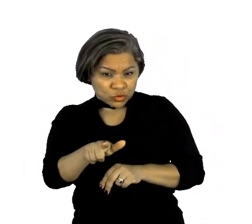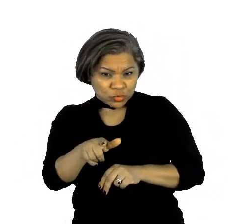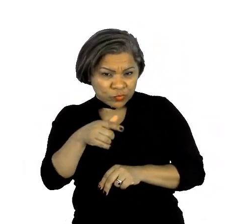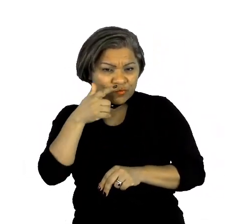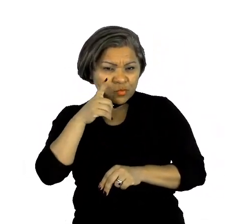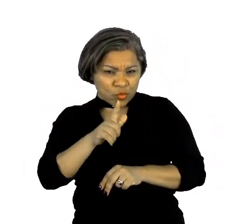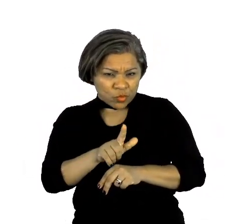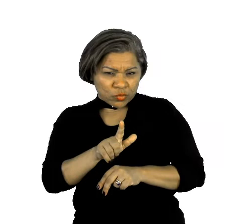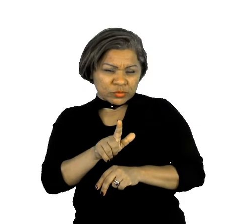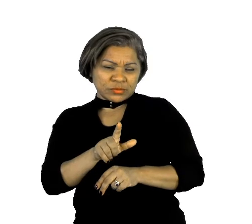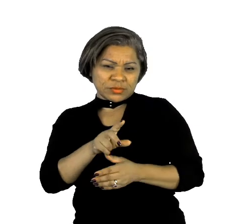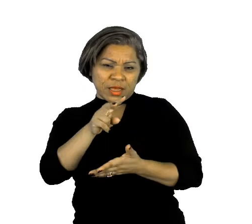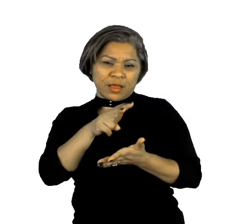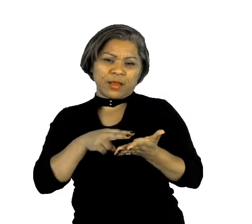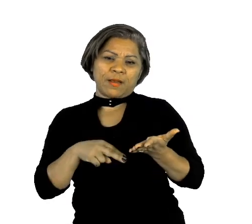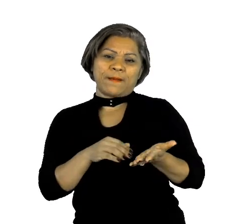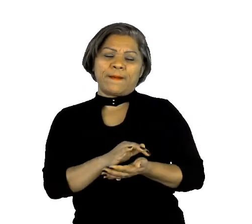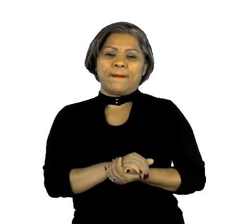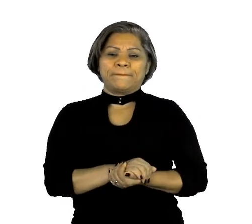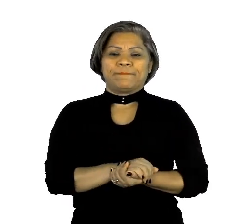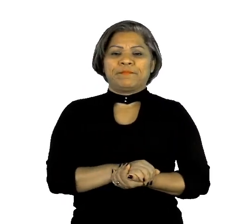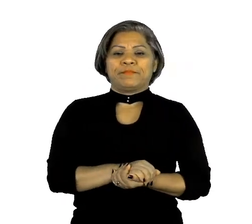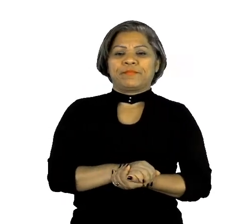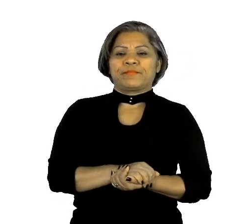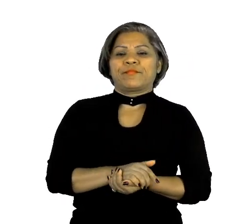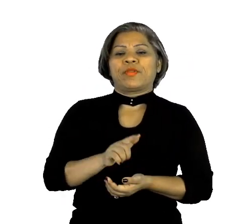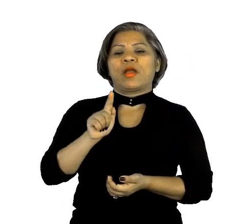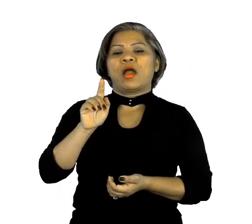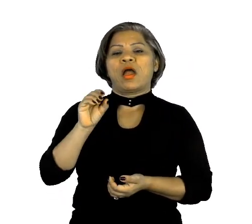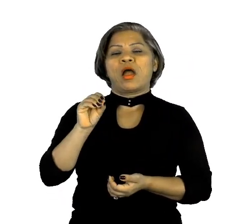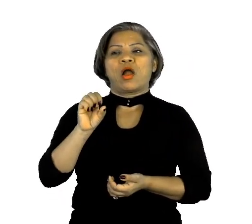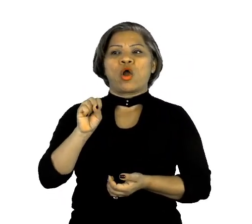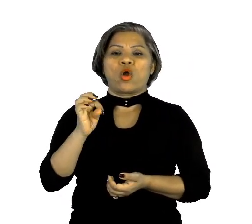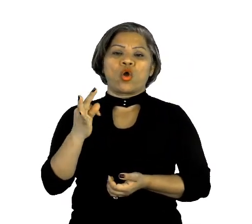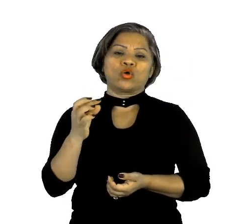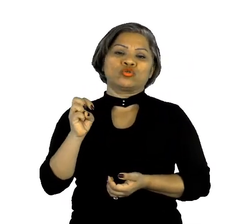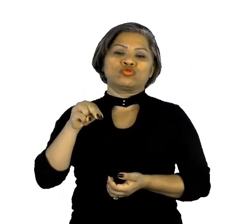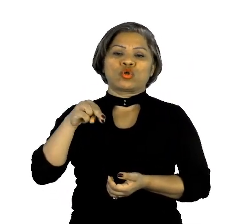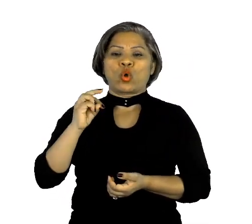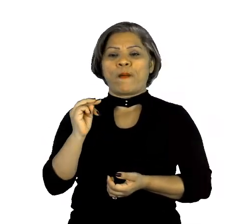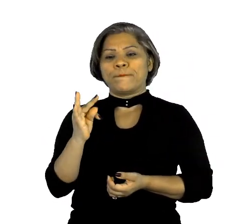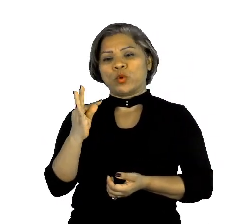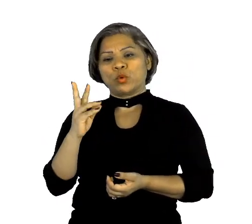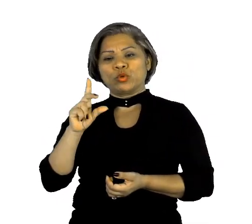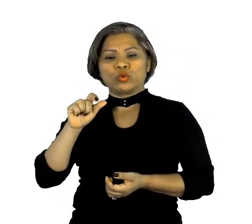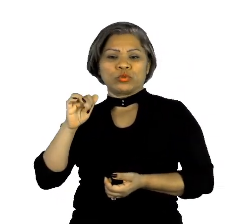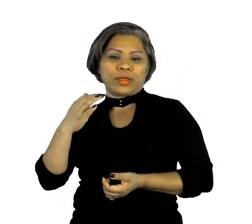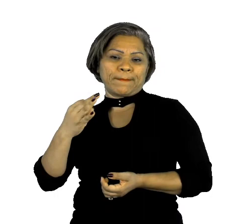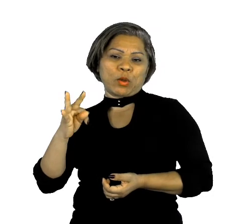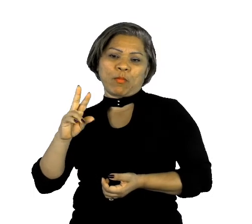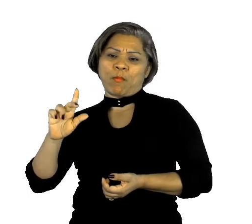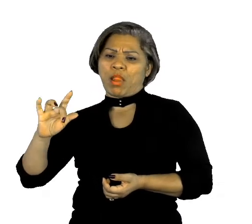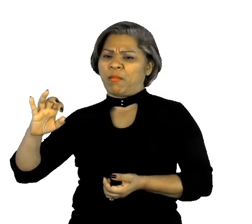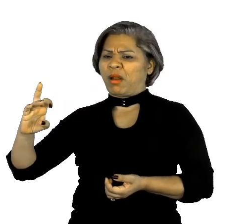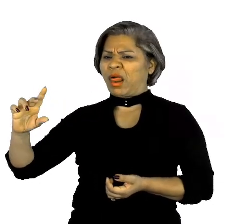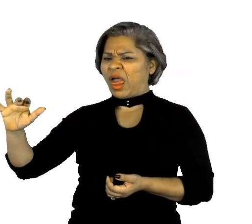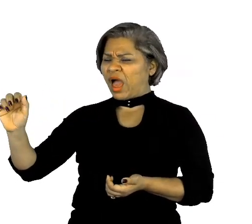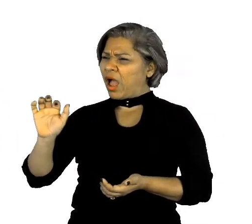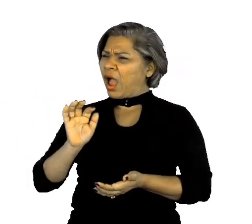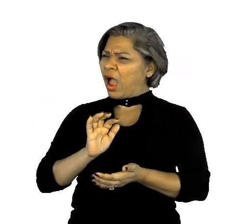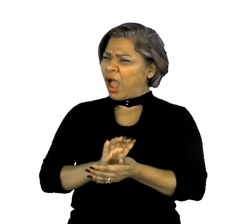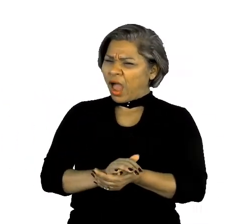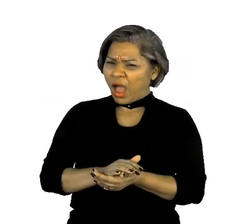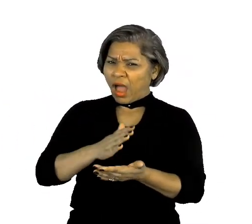Ó, gosto muito de Não dá para compreender. E às vezes o professor tem que